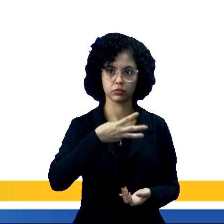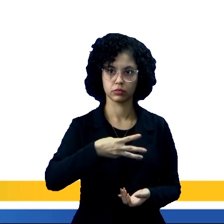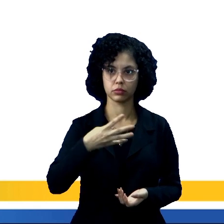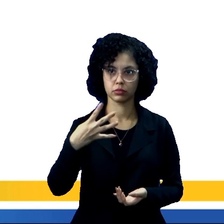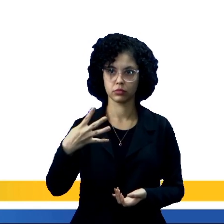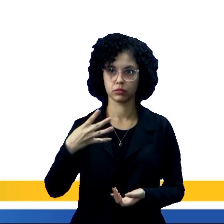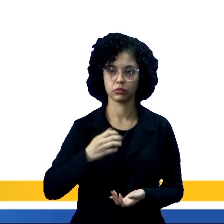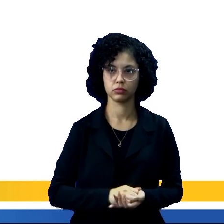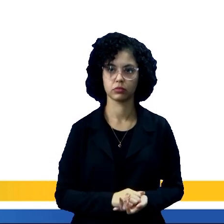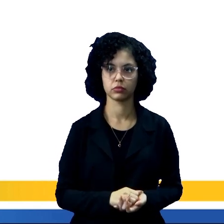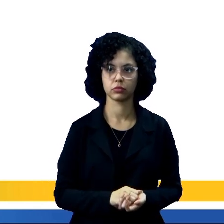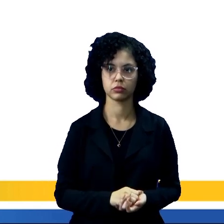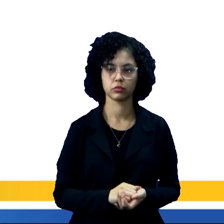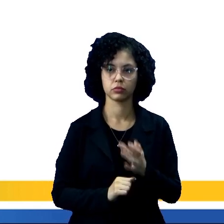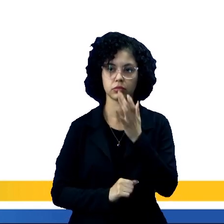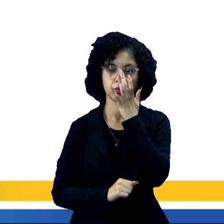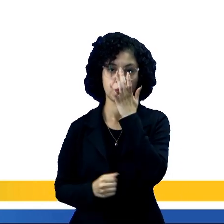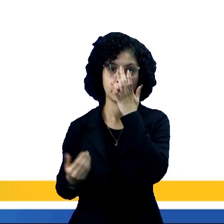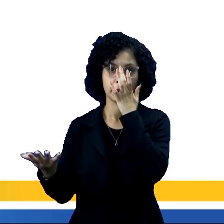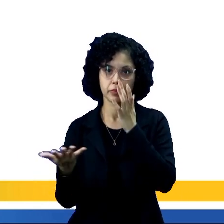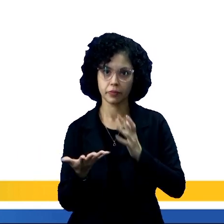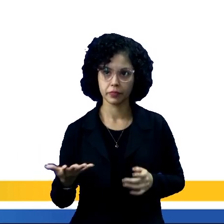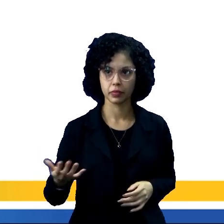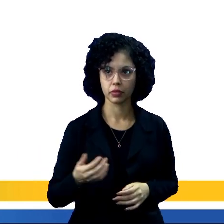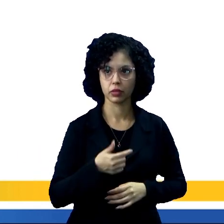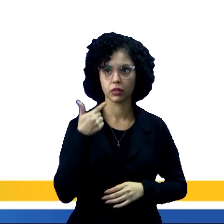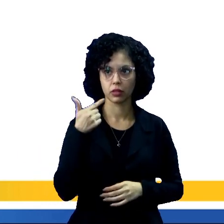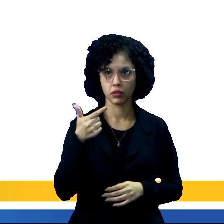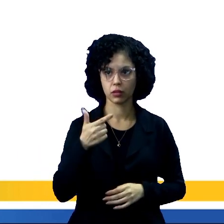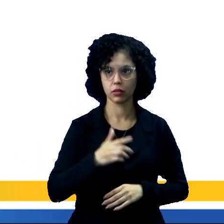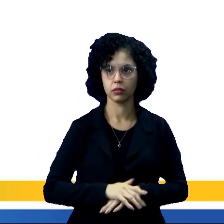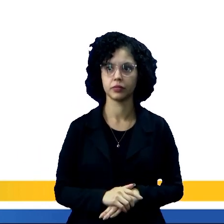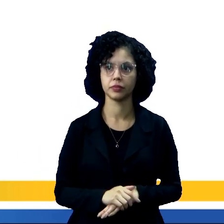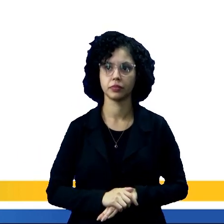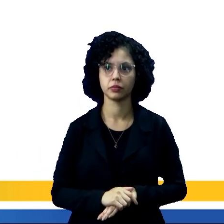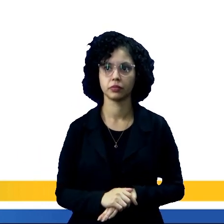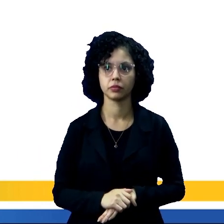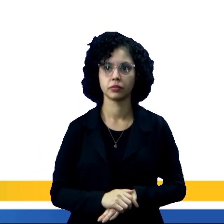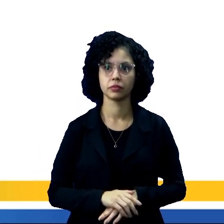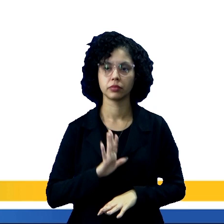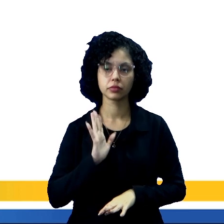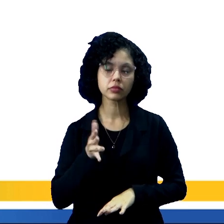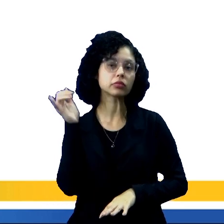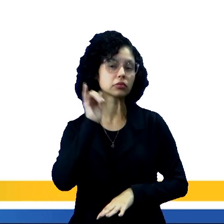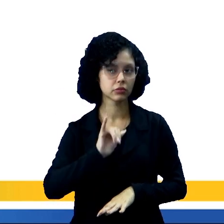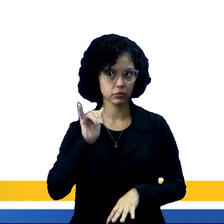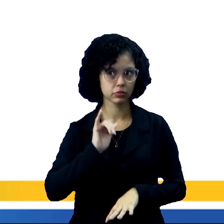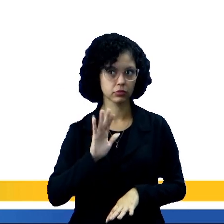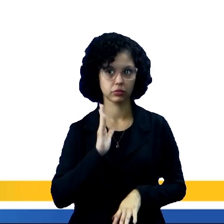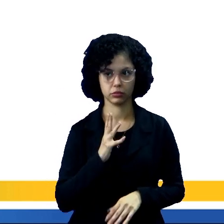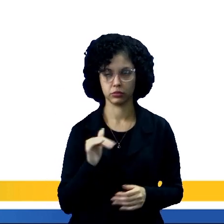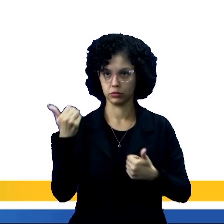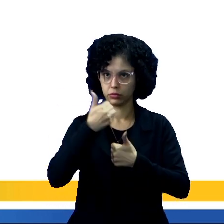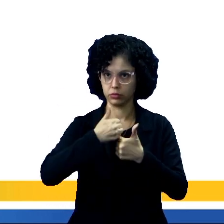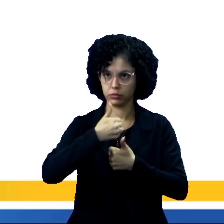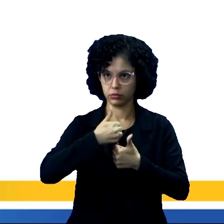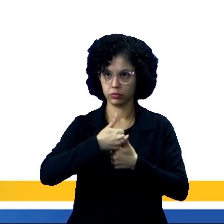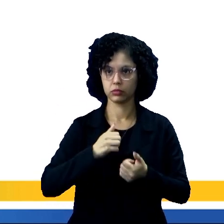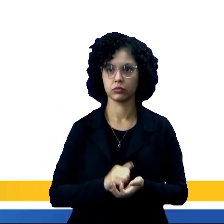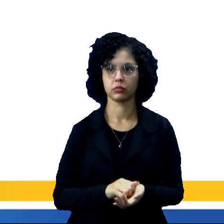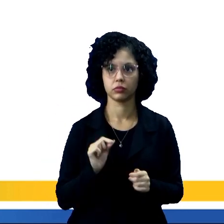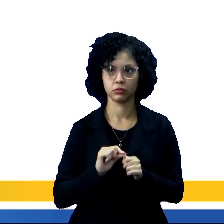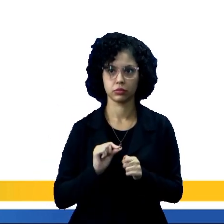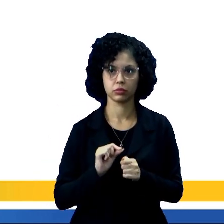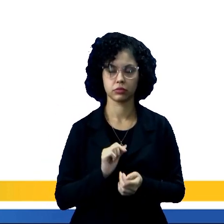cilindro é quanto? 34 centímetros. O raio da base é 2 centímetros. Então, nós já temos informações. É só substituir